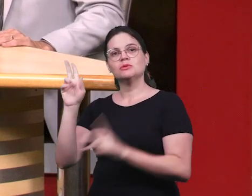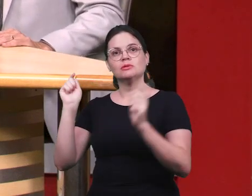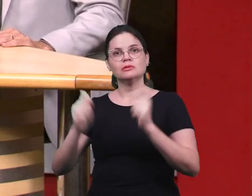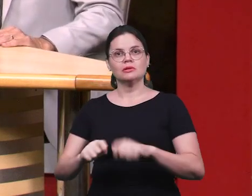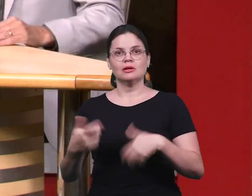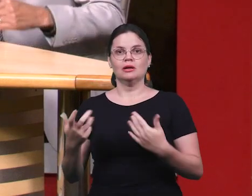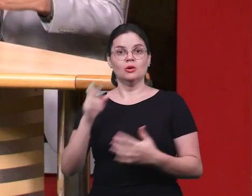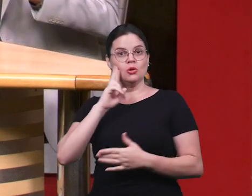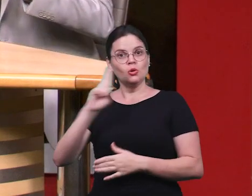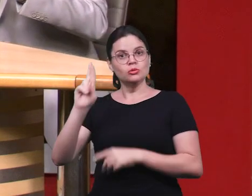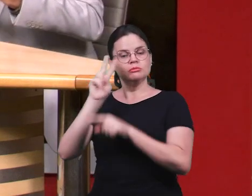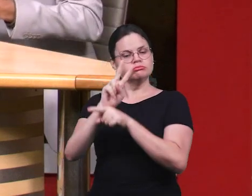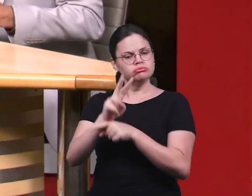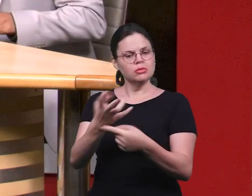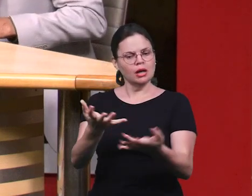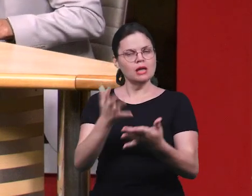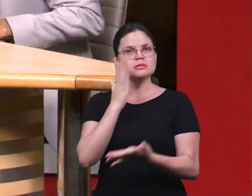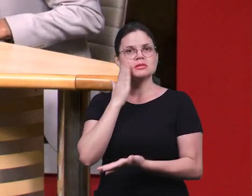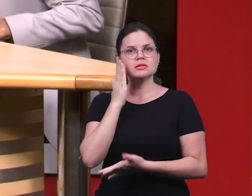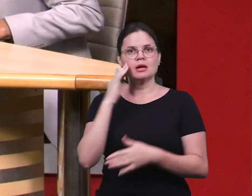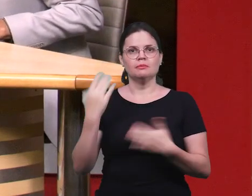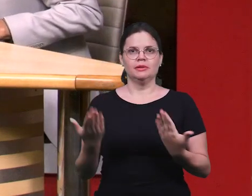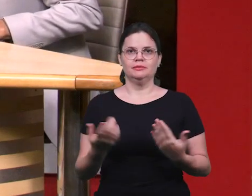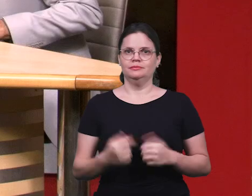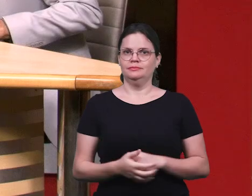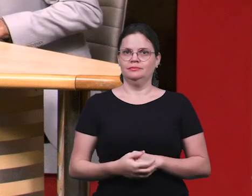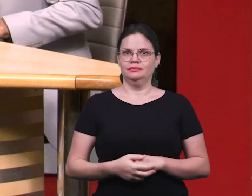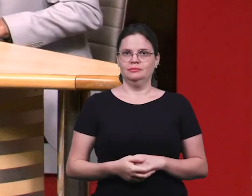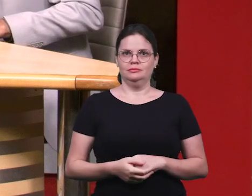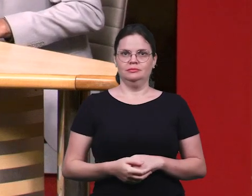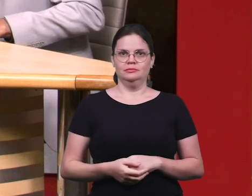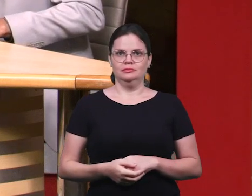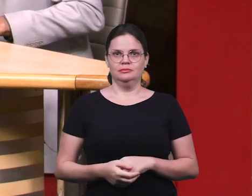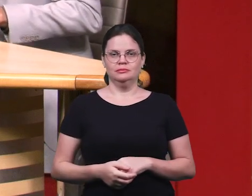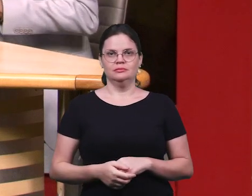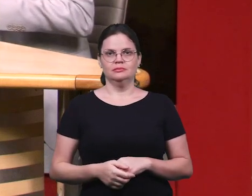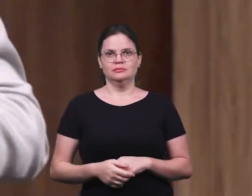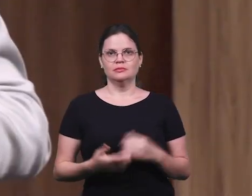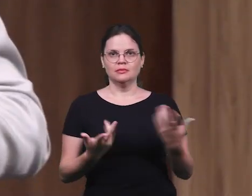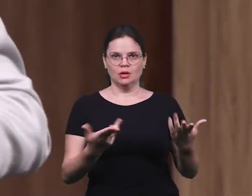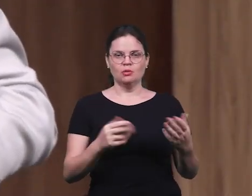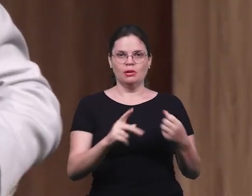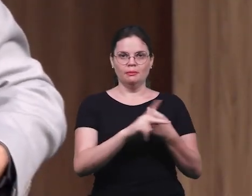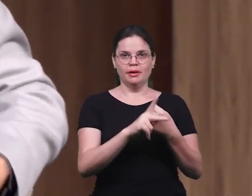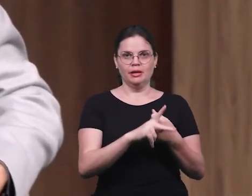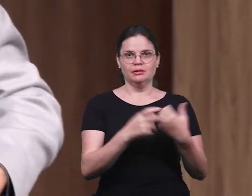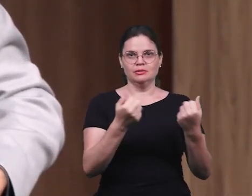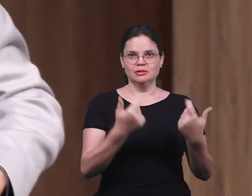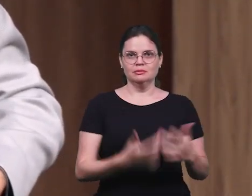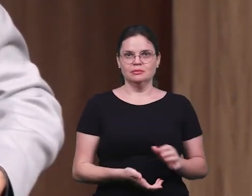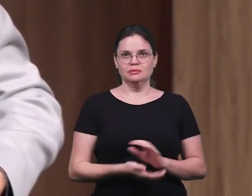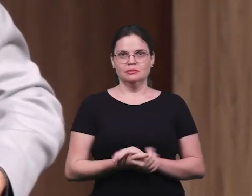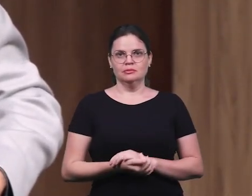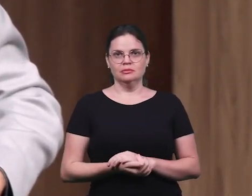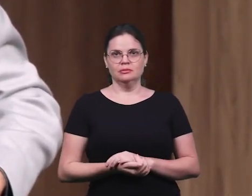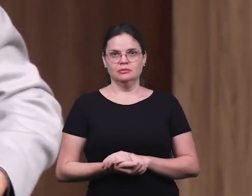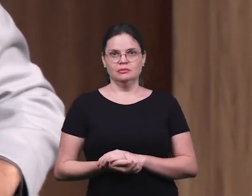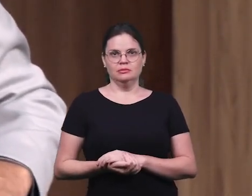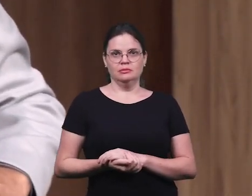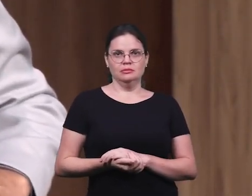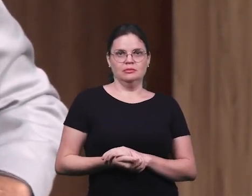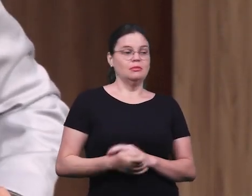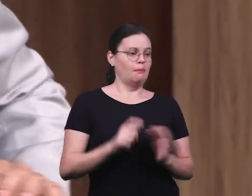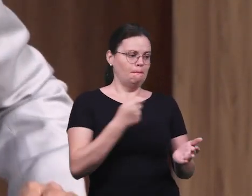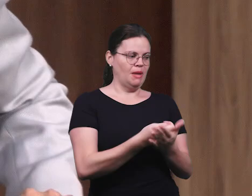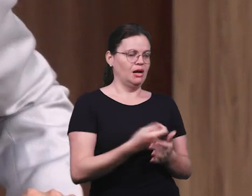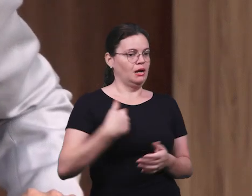quis consultar, arriscou. Ele, conhecendo Pedro pelo texto bíblico, Pedro assim, eu acho que não paga não.